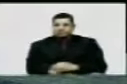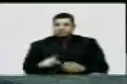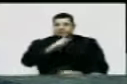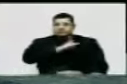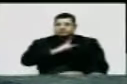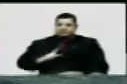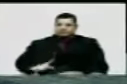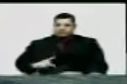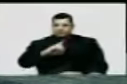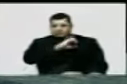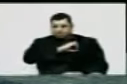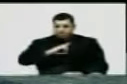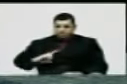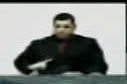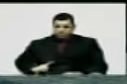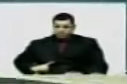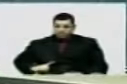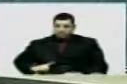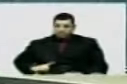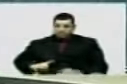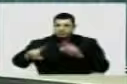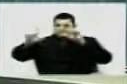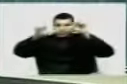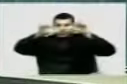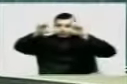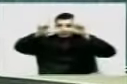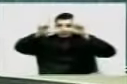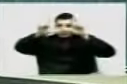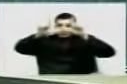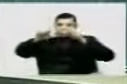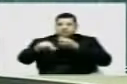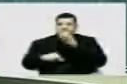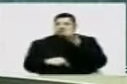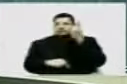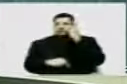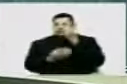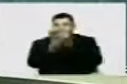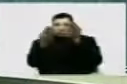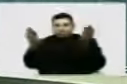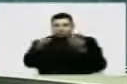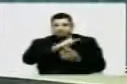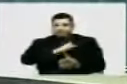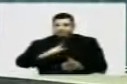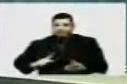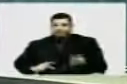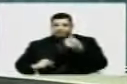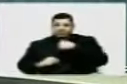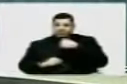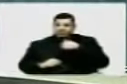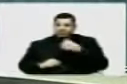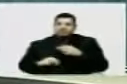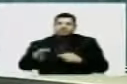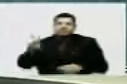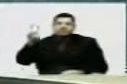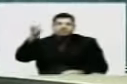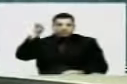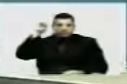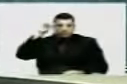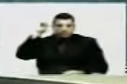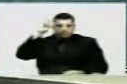Senhor presidente, senhores deputados, senhoras deputadas, telespectadores da TV Assembleia. Senhor presidente, eu na